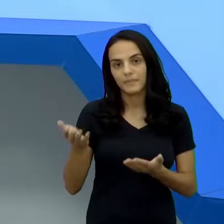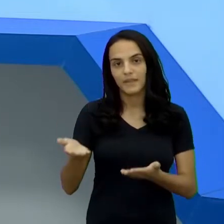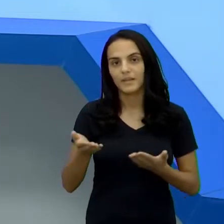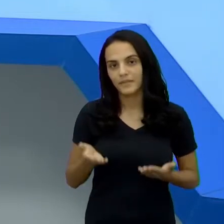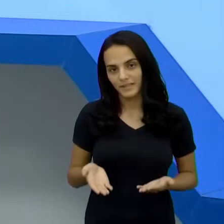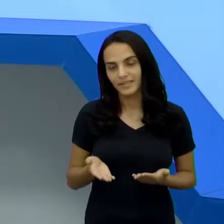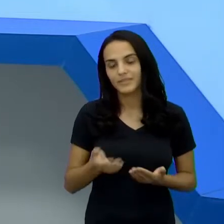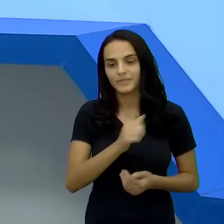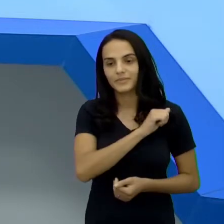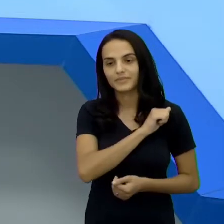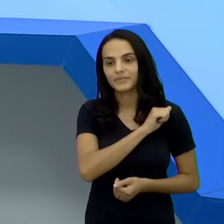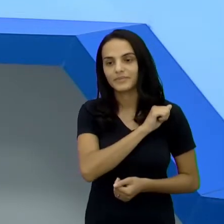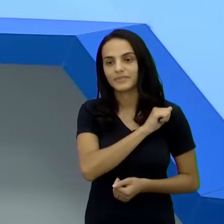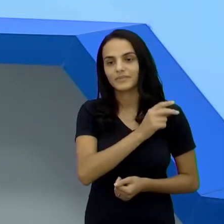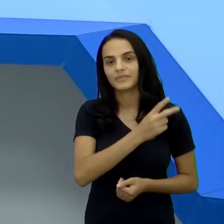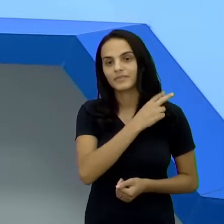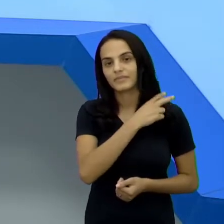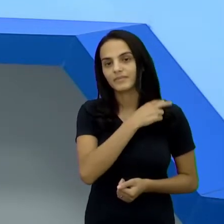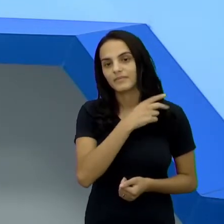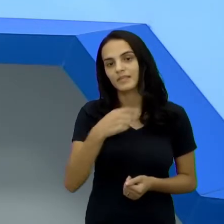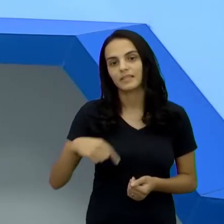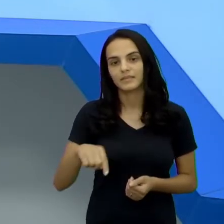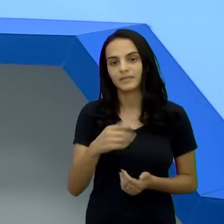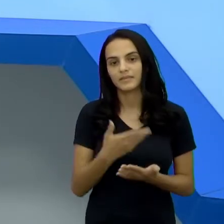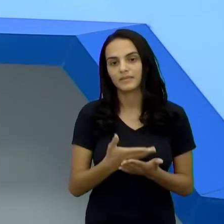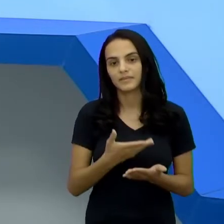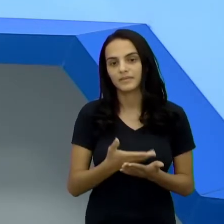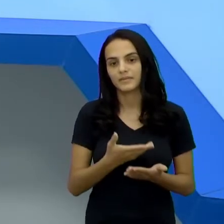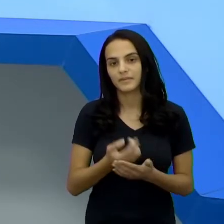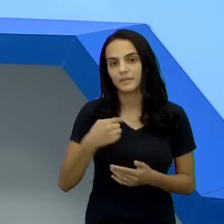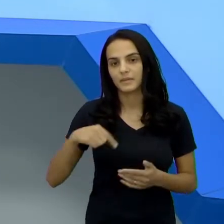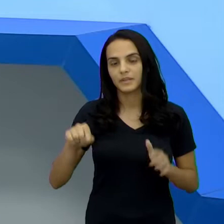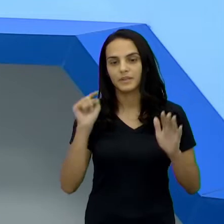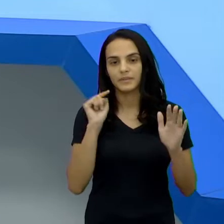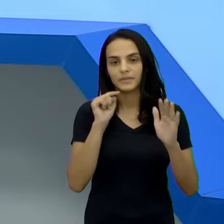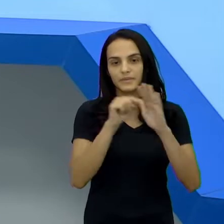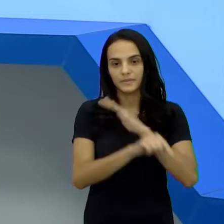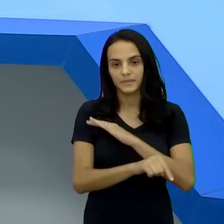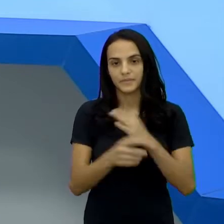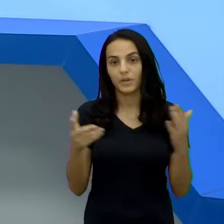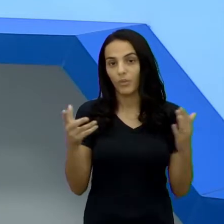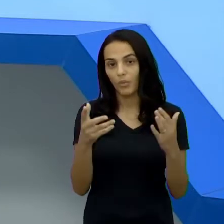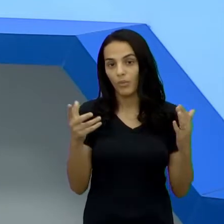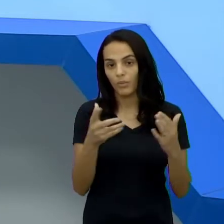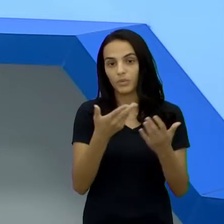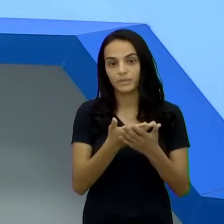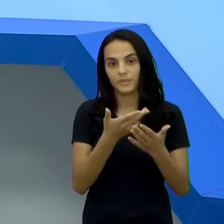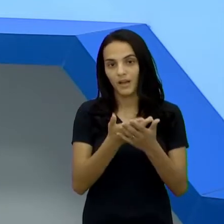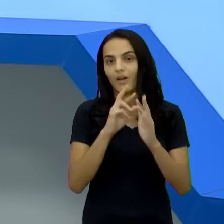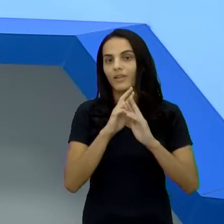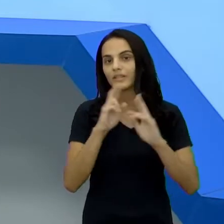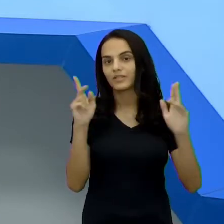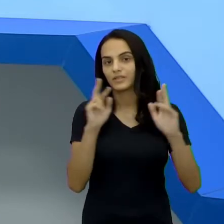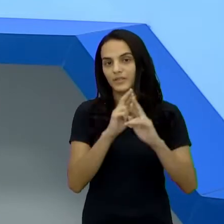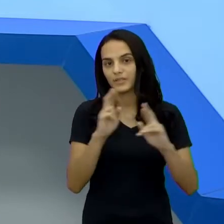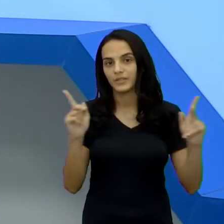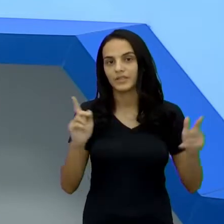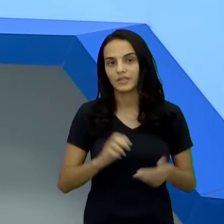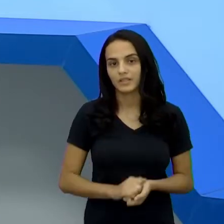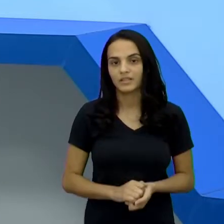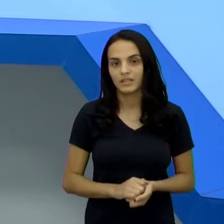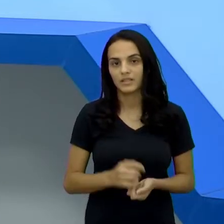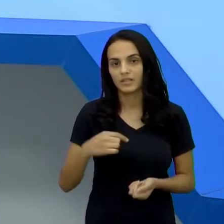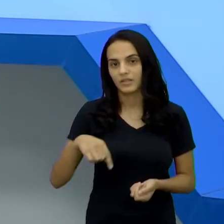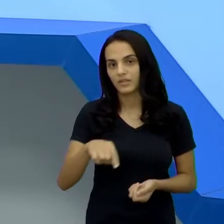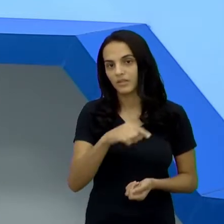estudantes da segunda série, para as nossas aulas maravilhosas do nosso aprofundamento. Hoje, uma aula um pouco diferente, que é as nossas aulas